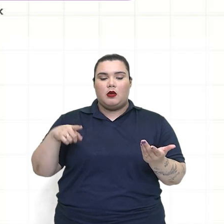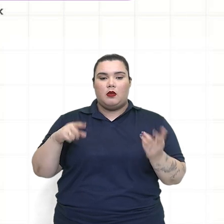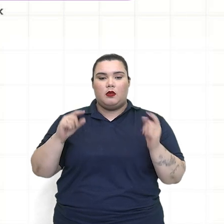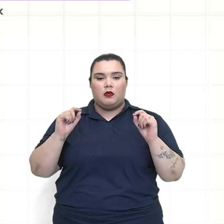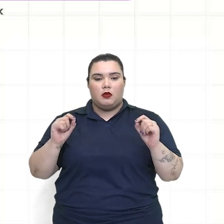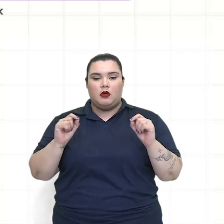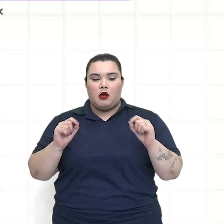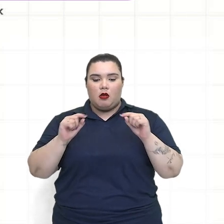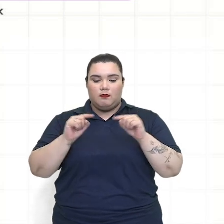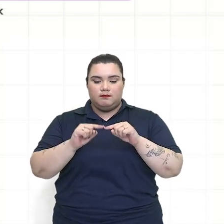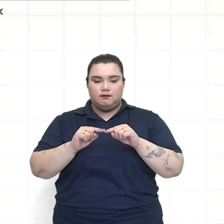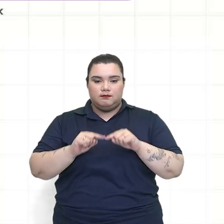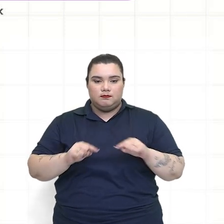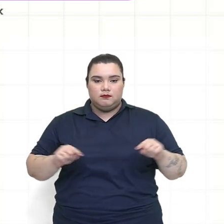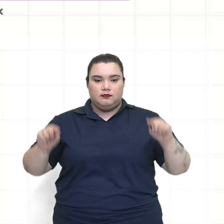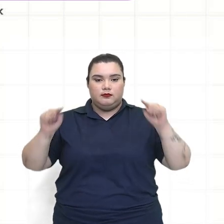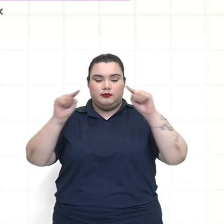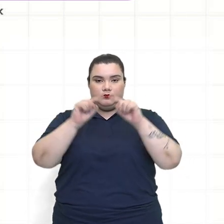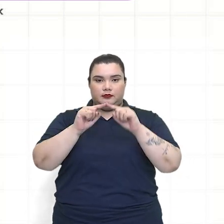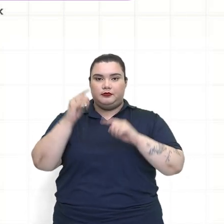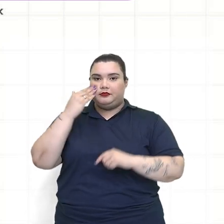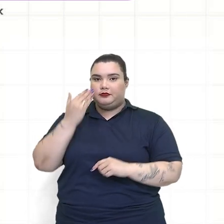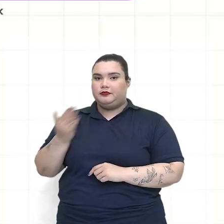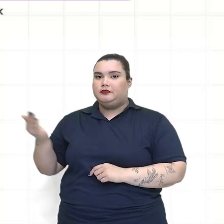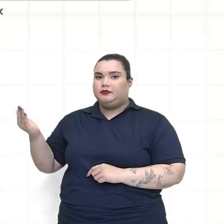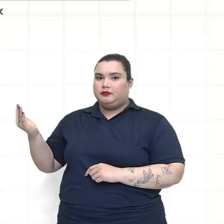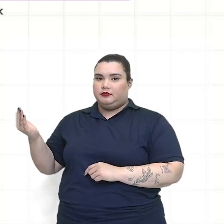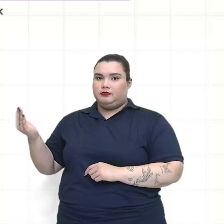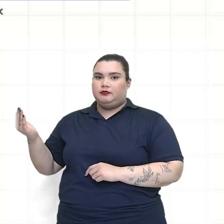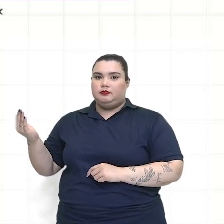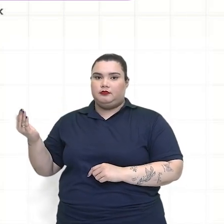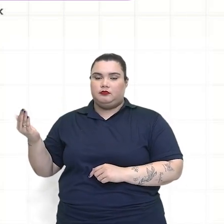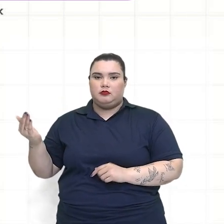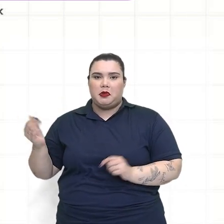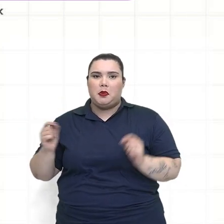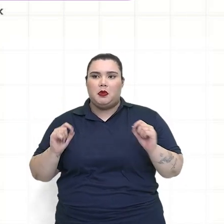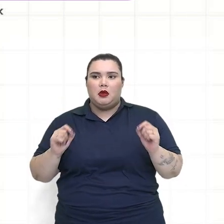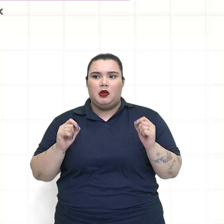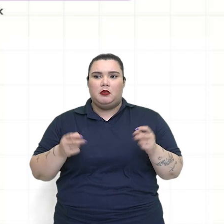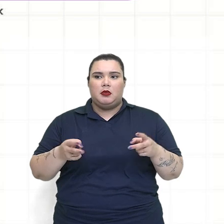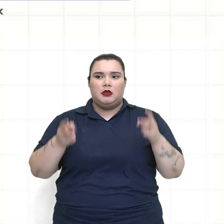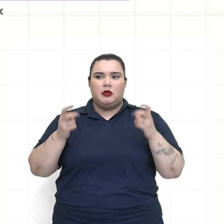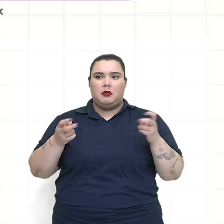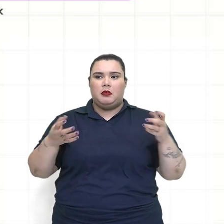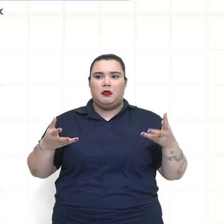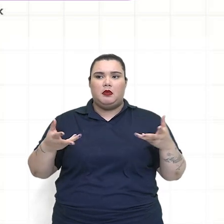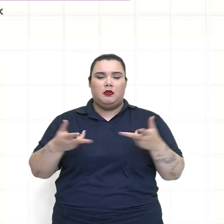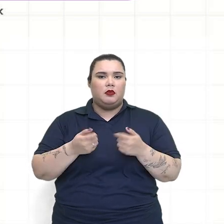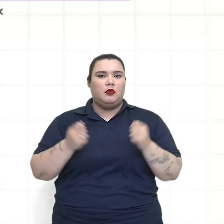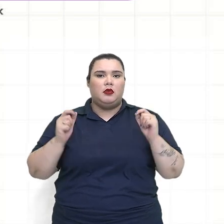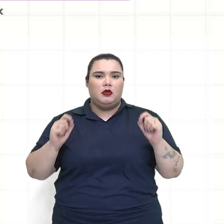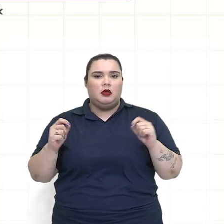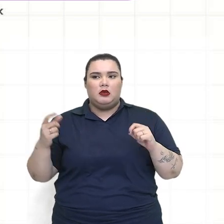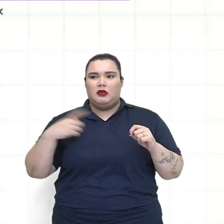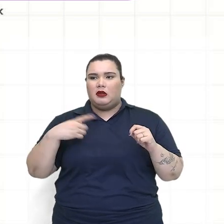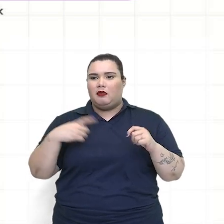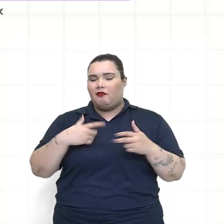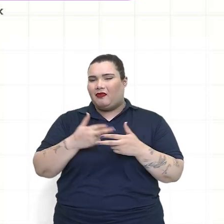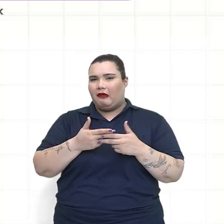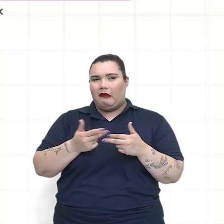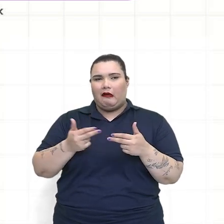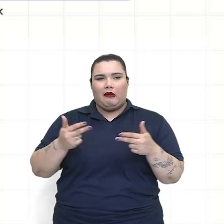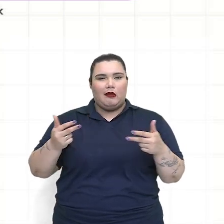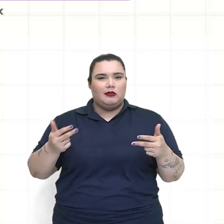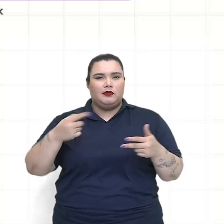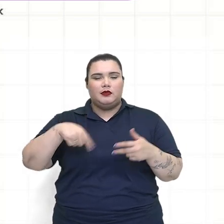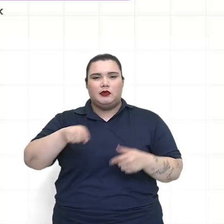a circunferência. O que há de tão extraordinário nisso daqui? Gente, tem tanta coisa.